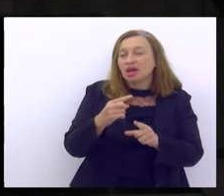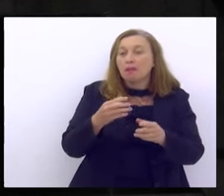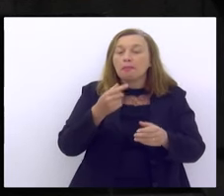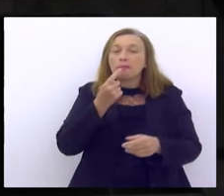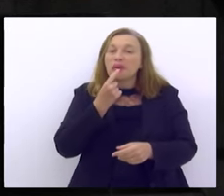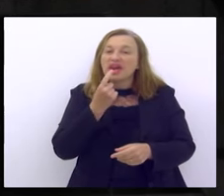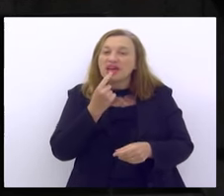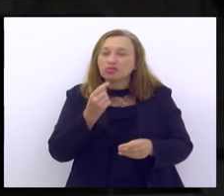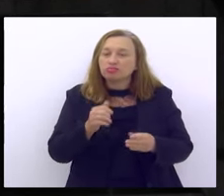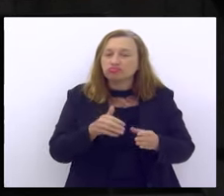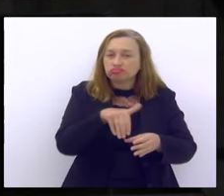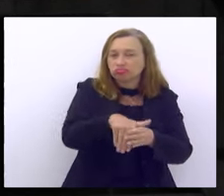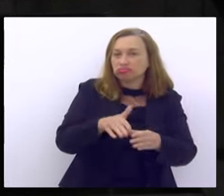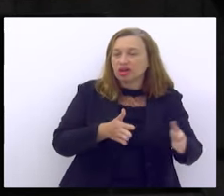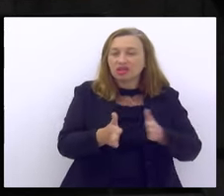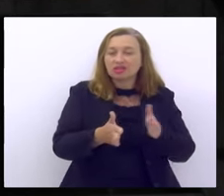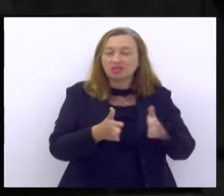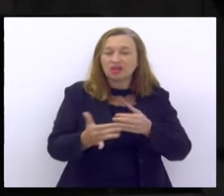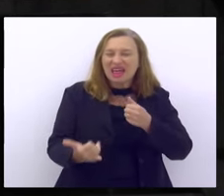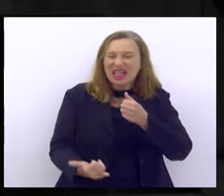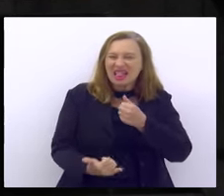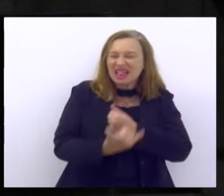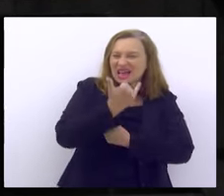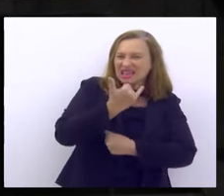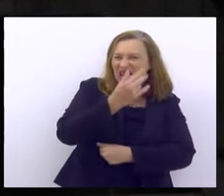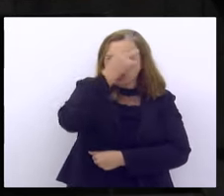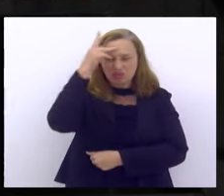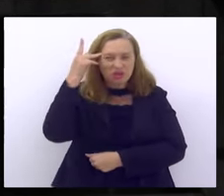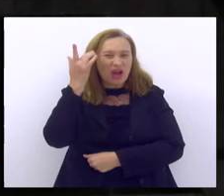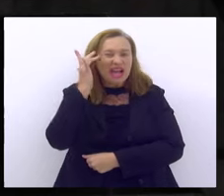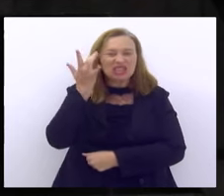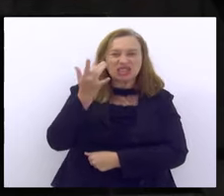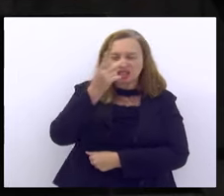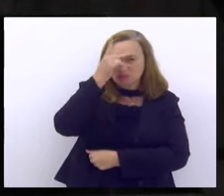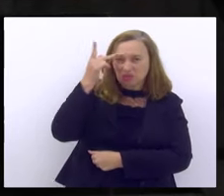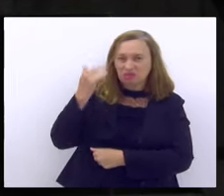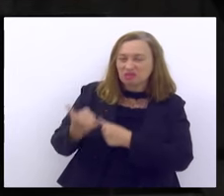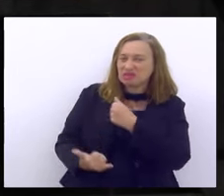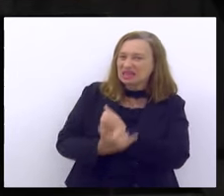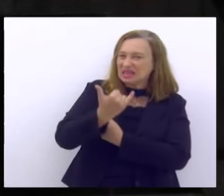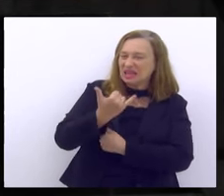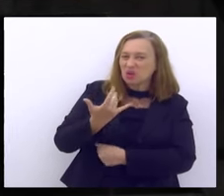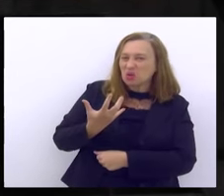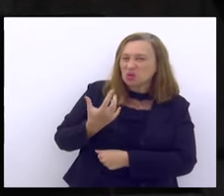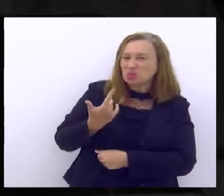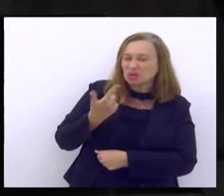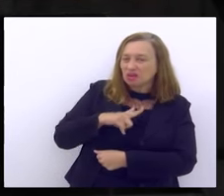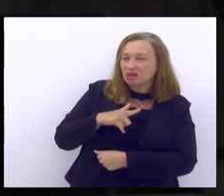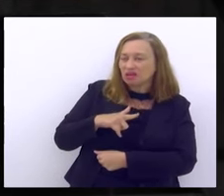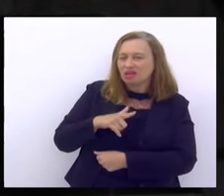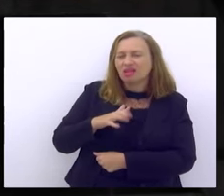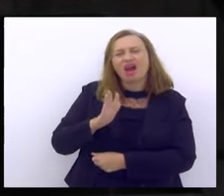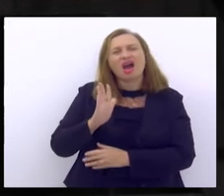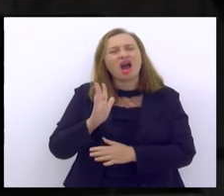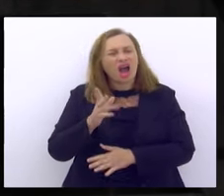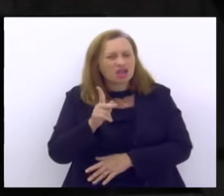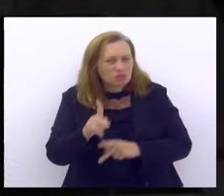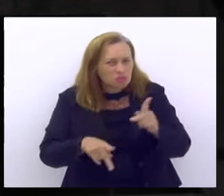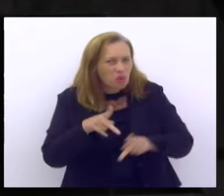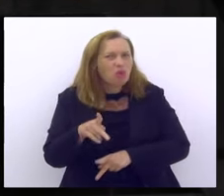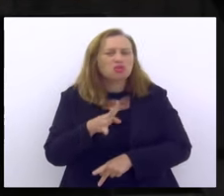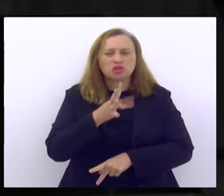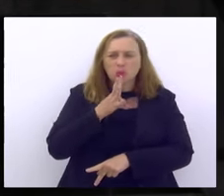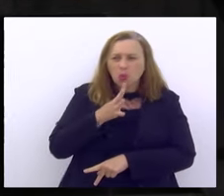pessoas, achando que as pessoas vão cair nessa esparrela. A sua máscara caiu, Eduardo Paes.